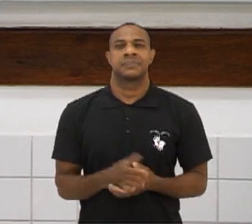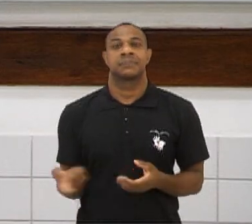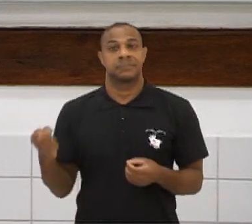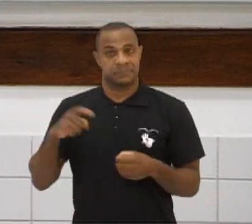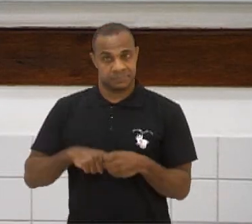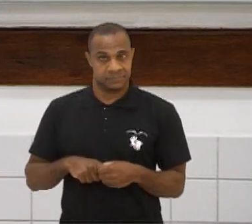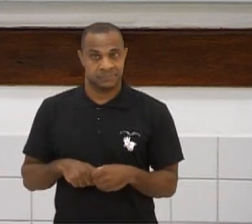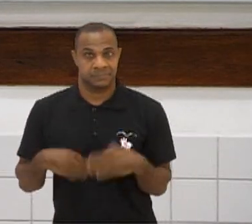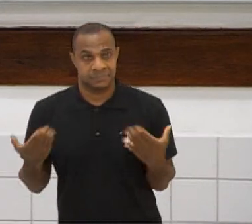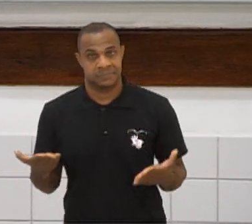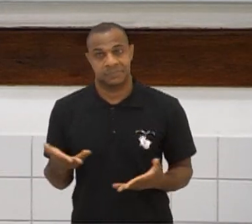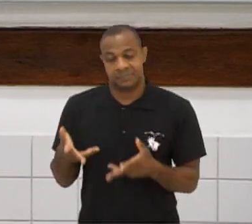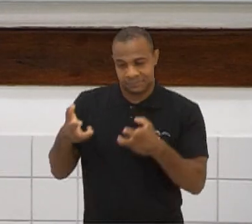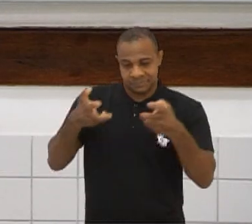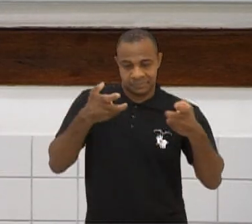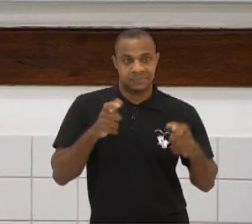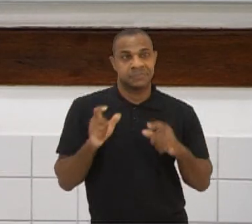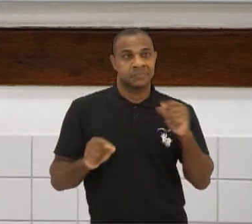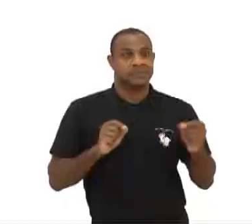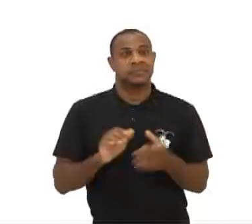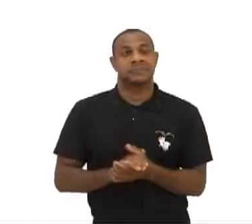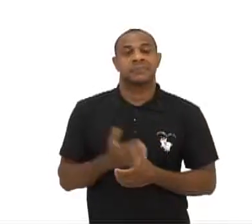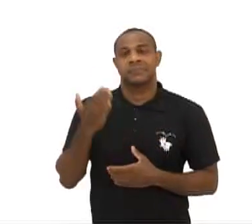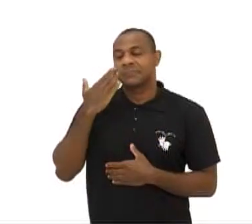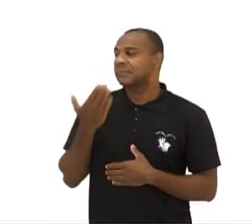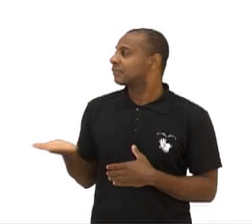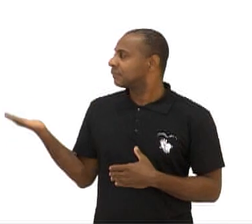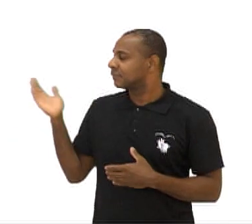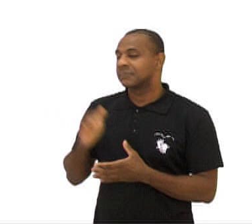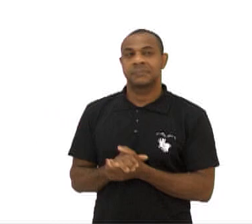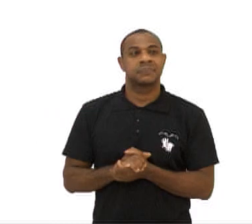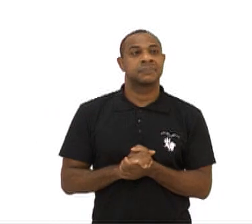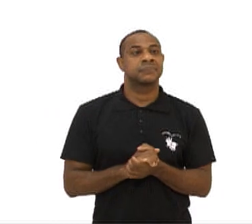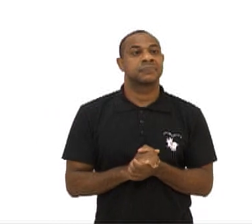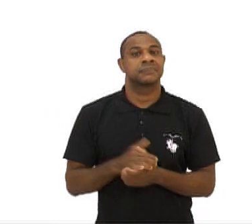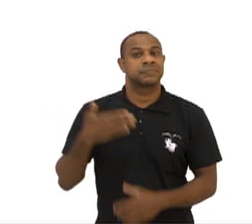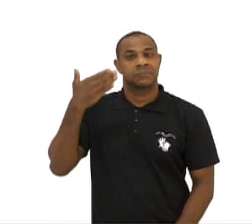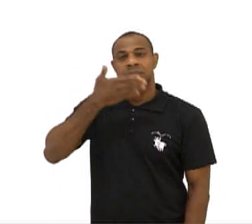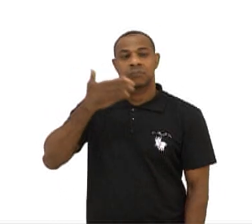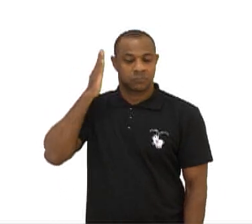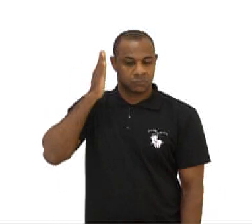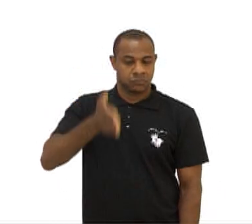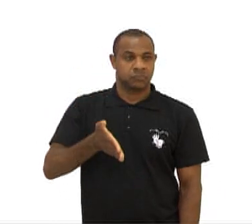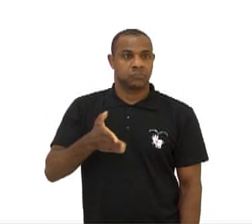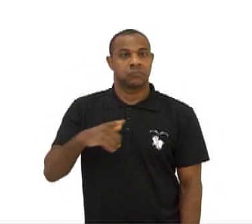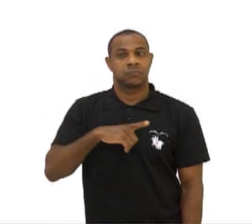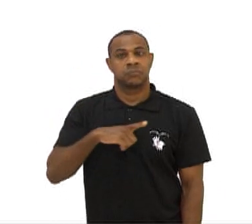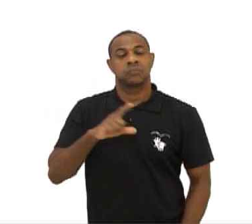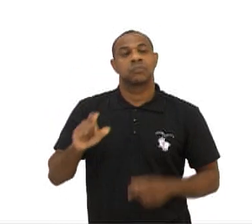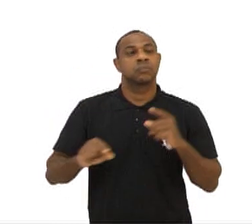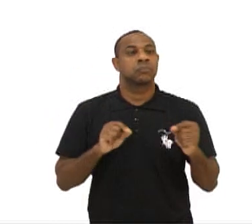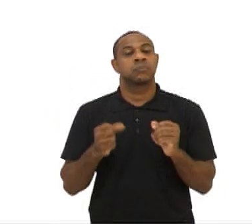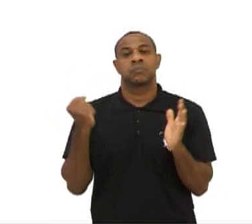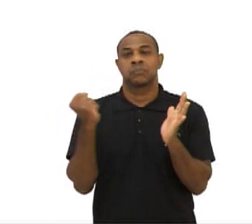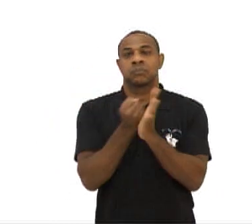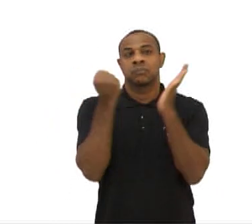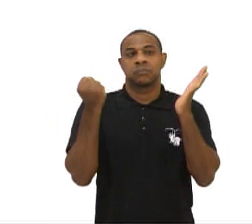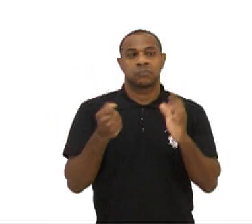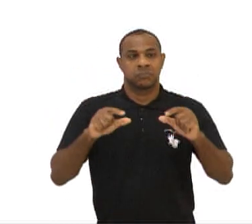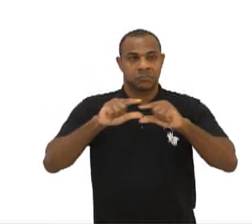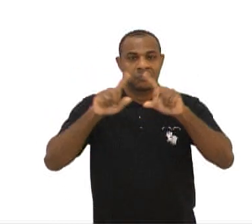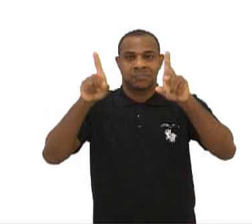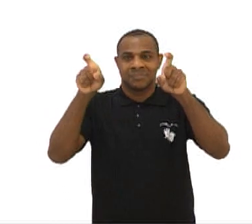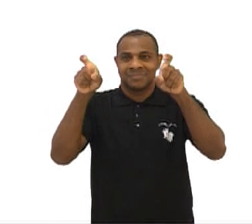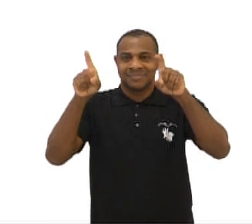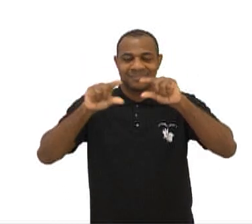Retornando então, galera, observem lá, né, a parte sublinhada que se refere ao discurso direto está com a marcação entre